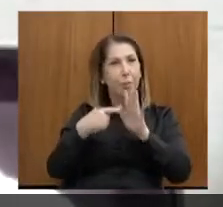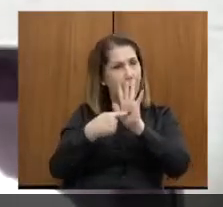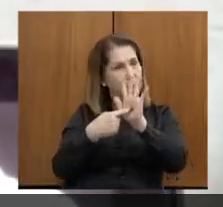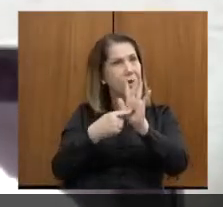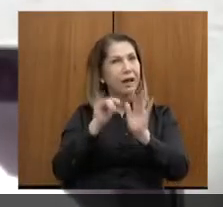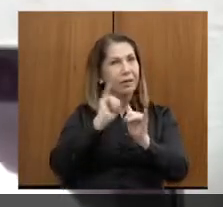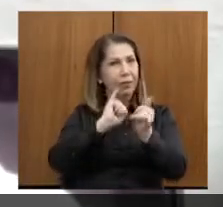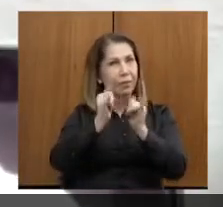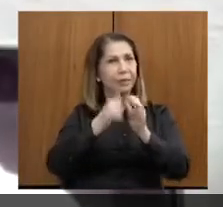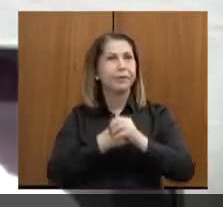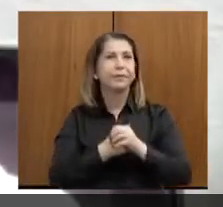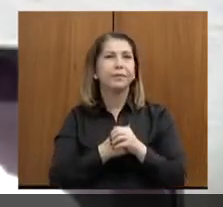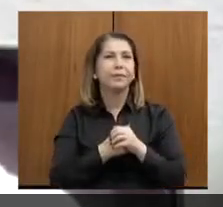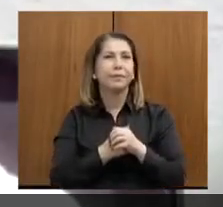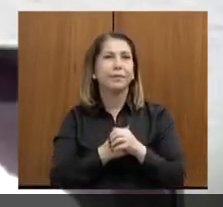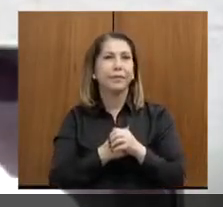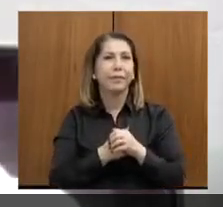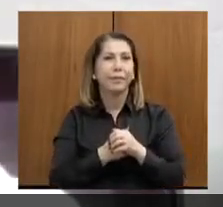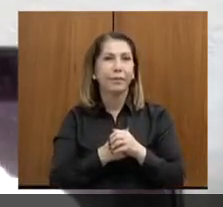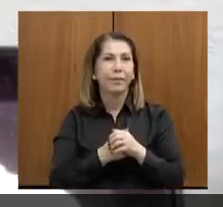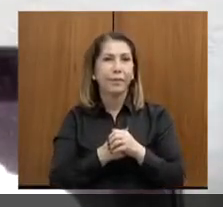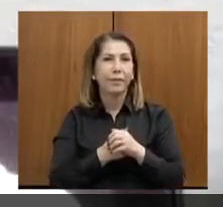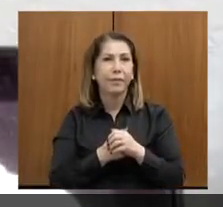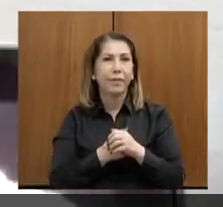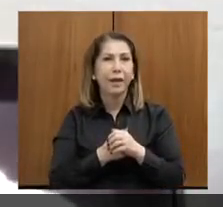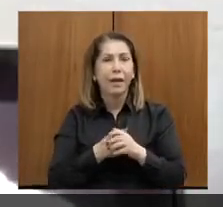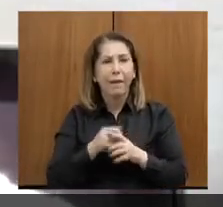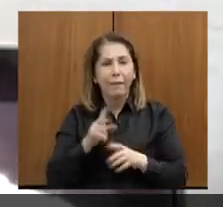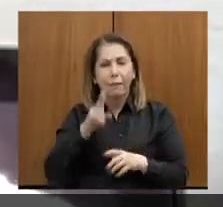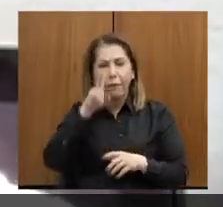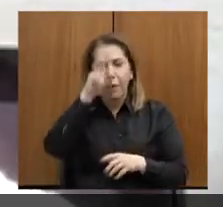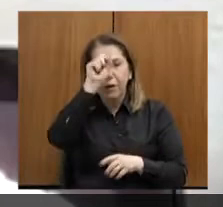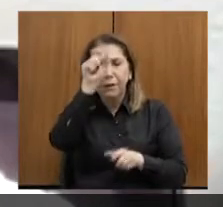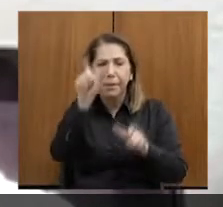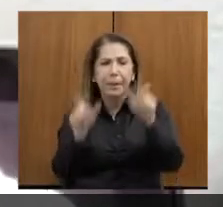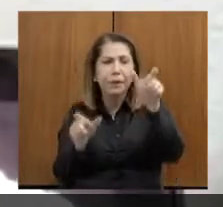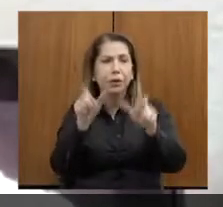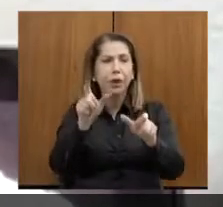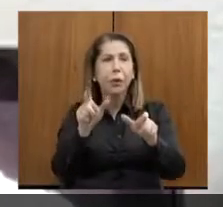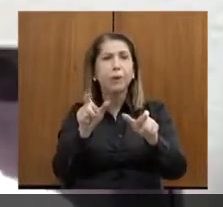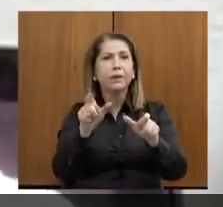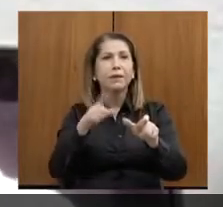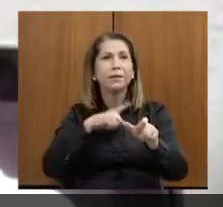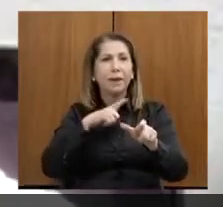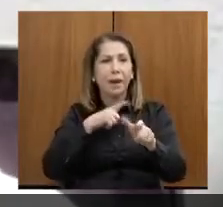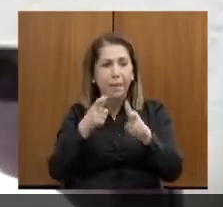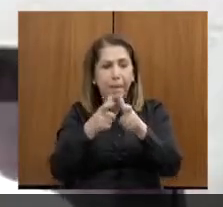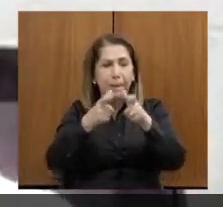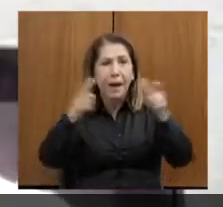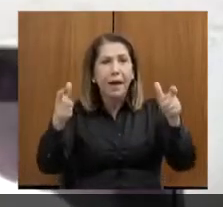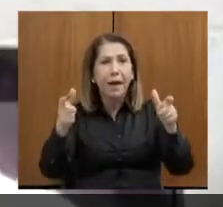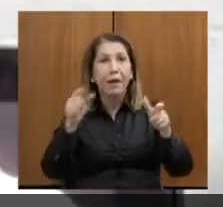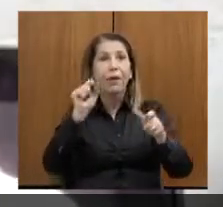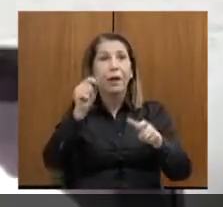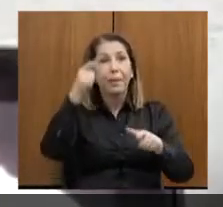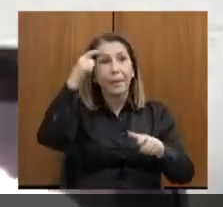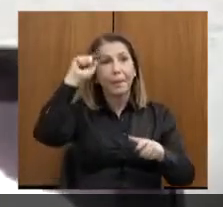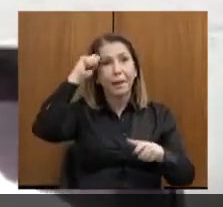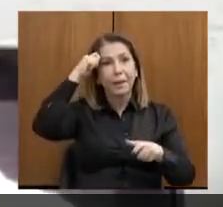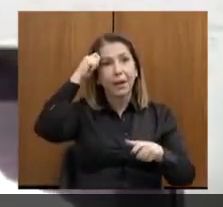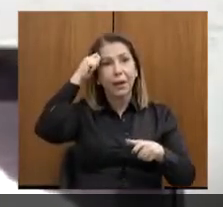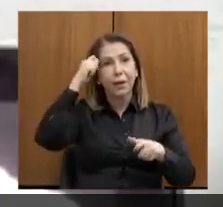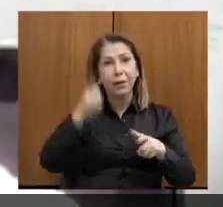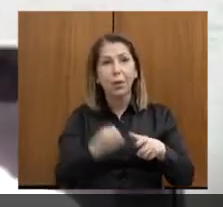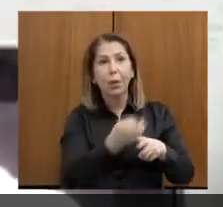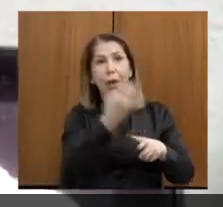mostrar para vocês era justamente sobre a forte presença de pessoas negras e pessoas negras Livres no Curral